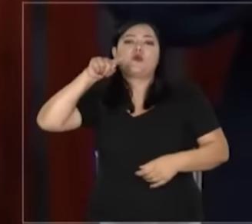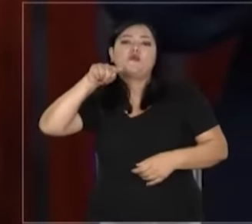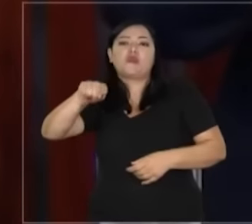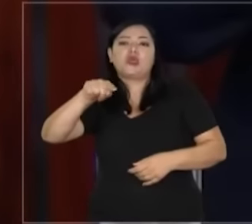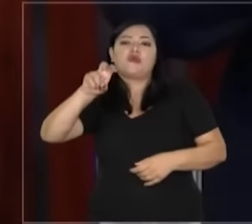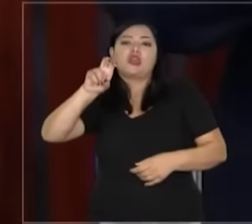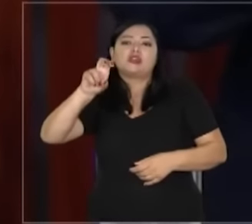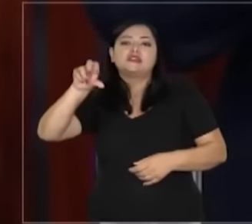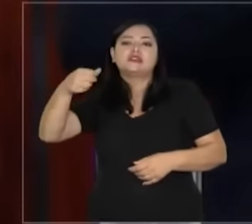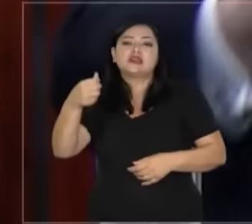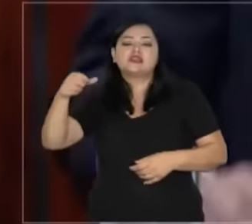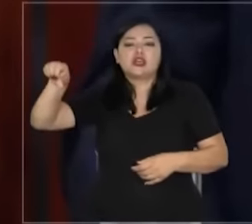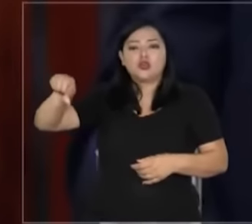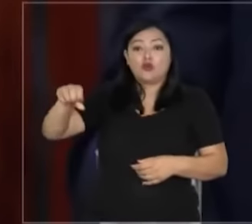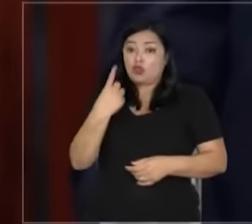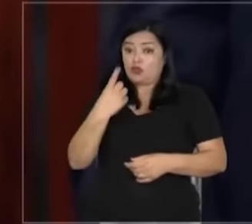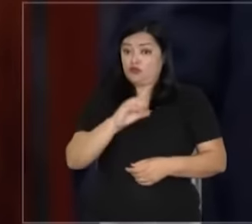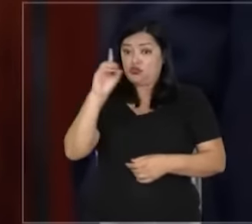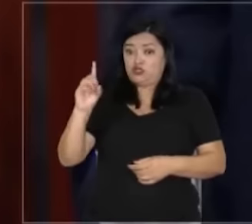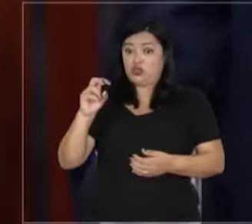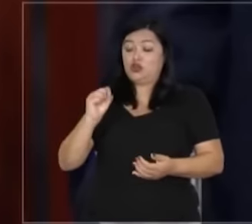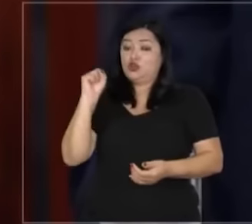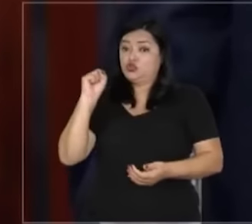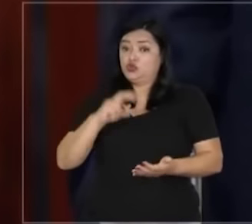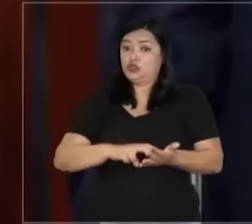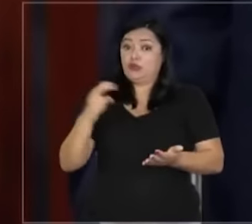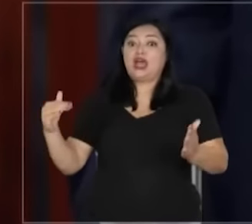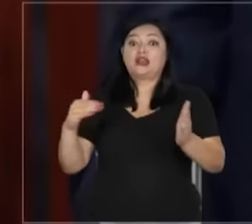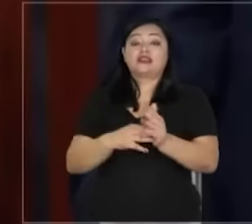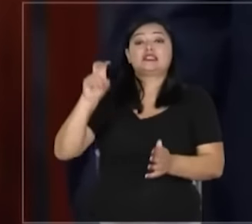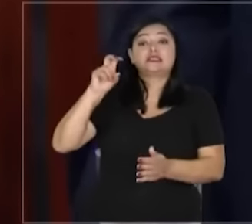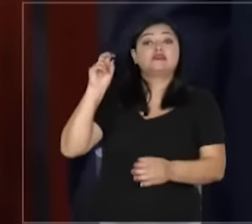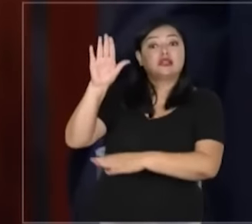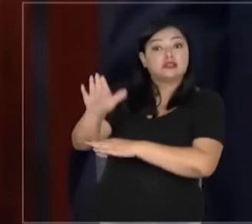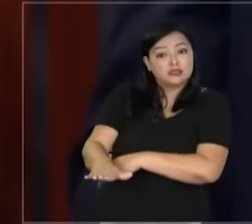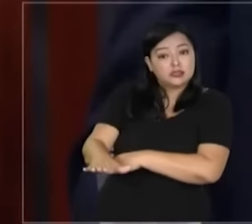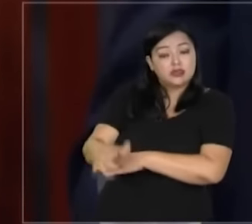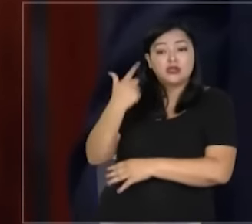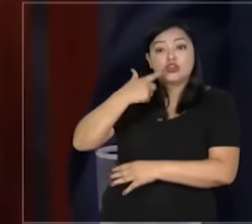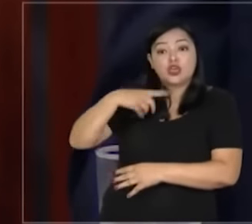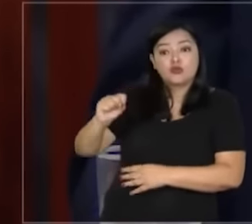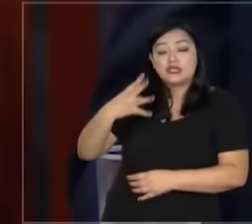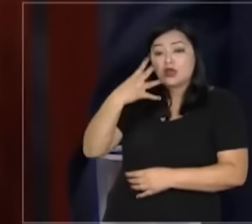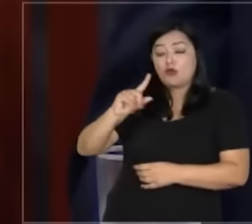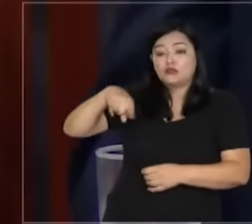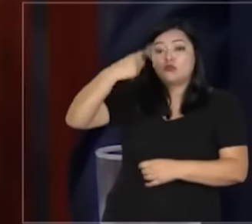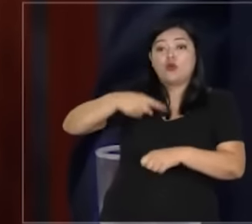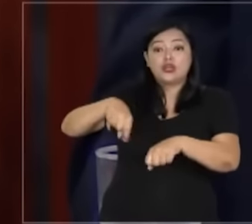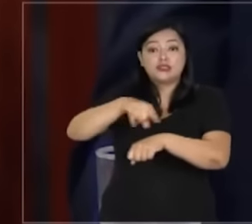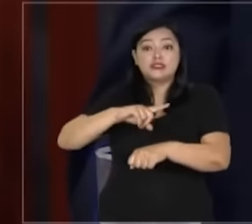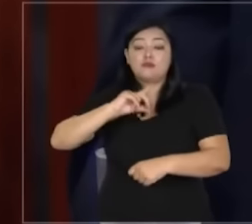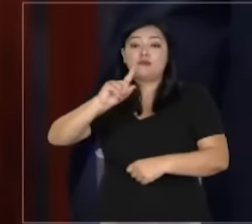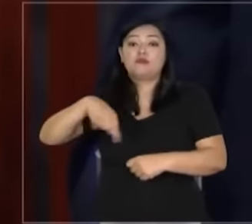5.569 municípios num dia, de 8 da manhã, horário de Brasília, até às 17 horas, que consegue 4 horas depois de